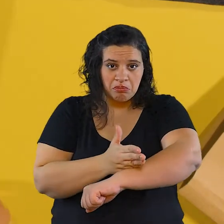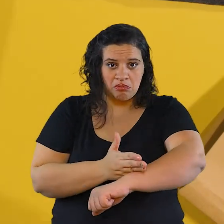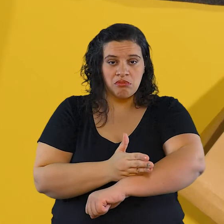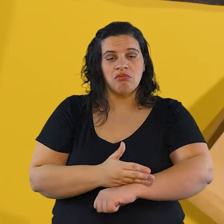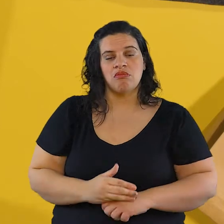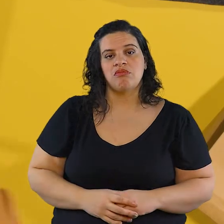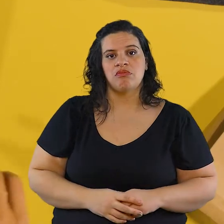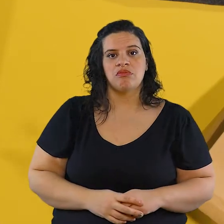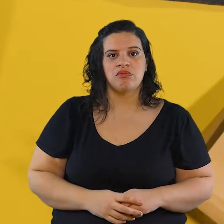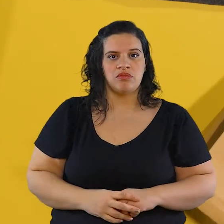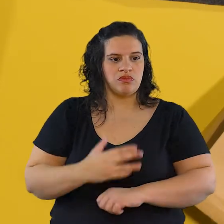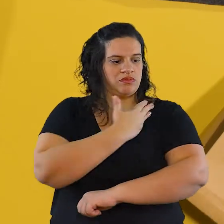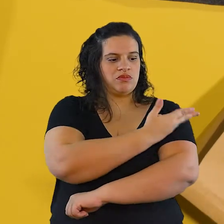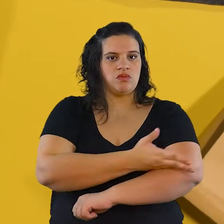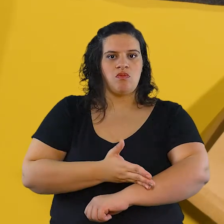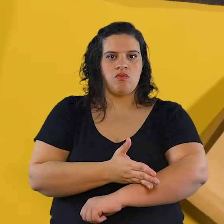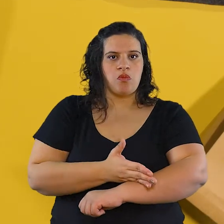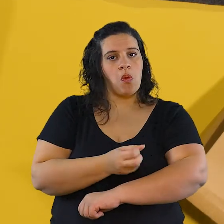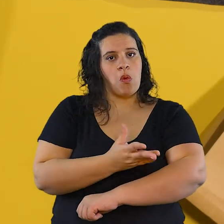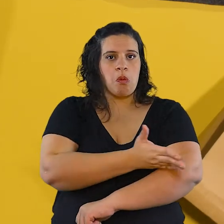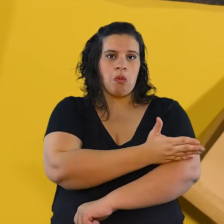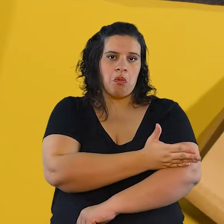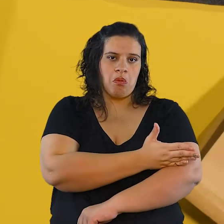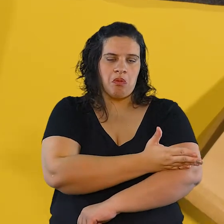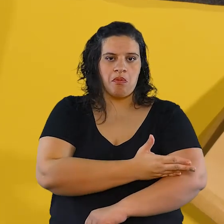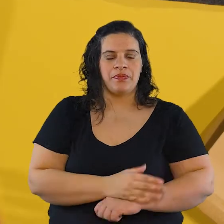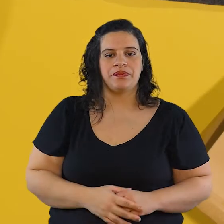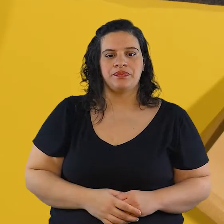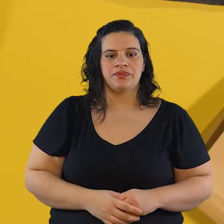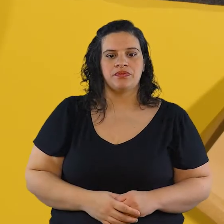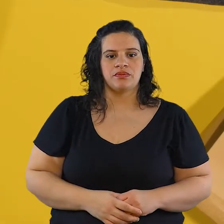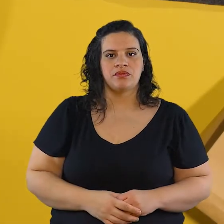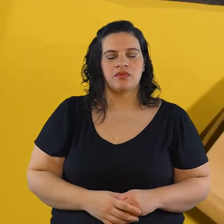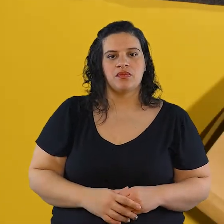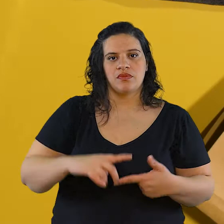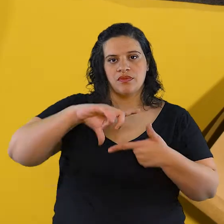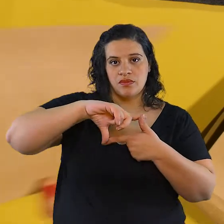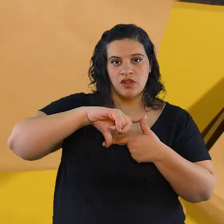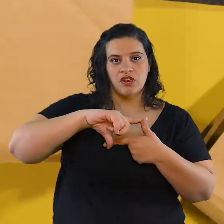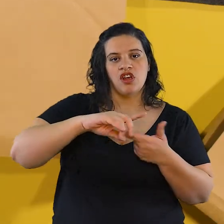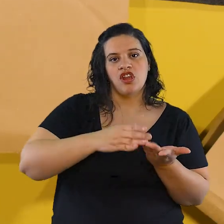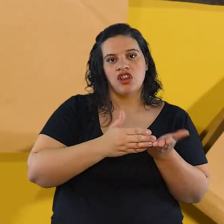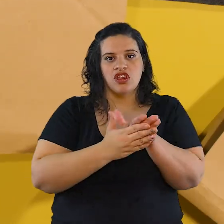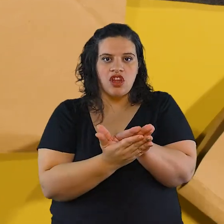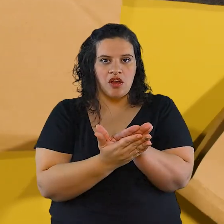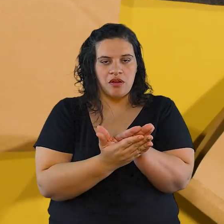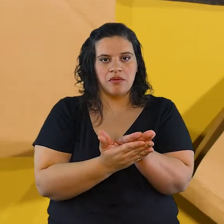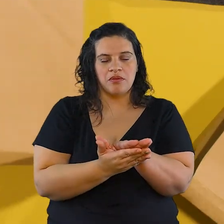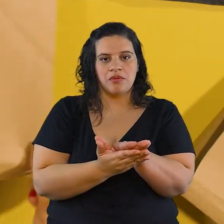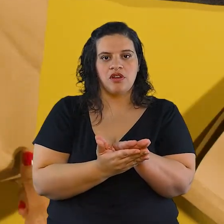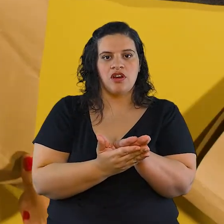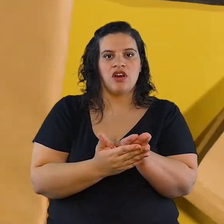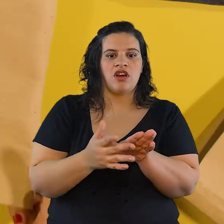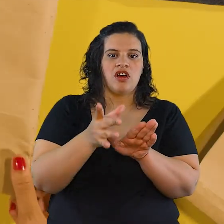quiser comprida, ela vai ficar até um pouco acima do pulso. Lembrando que é uma modelagem